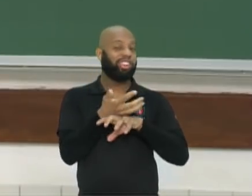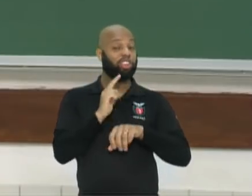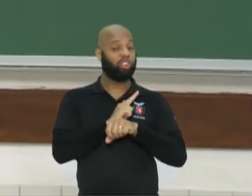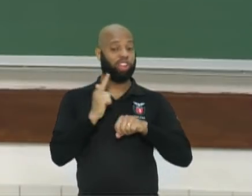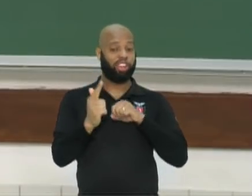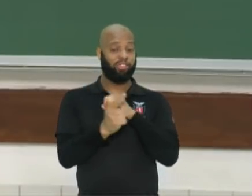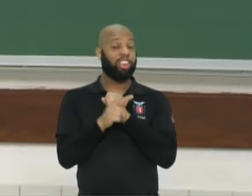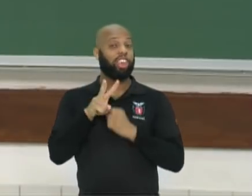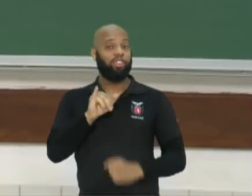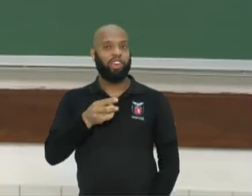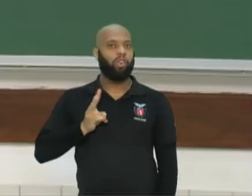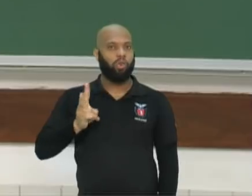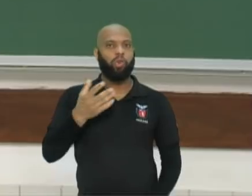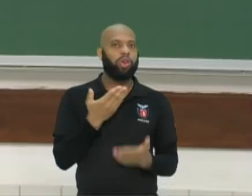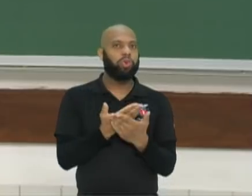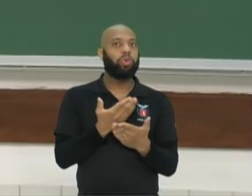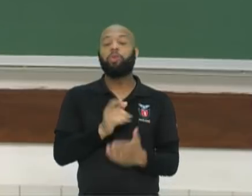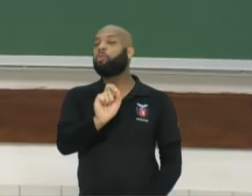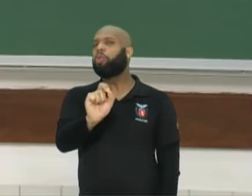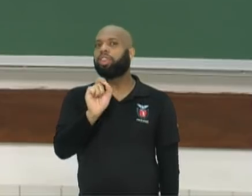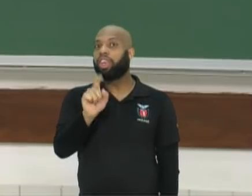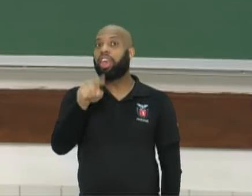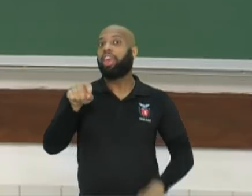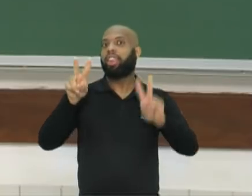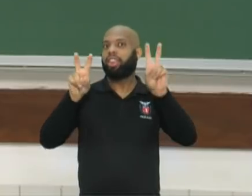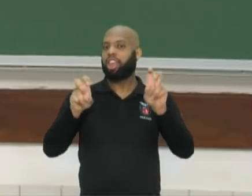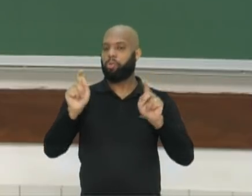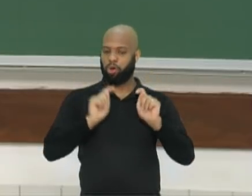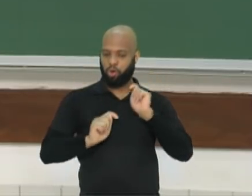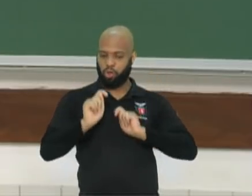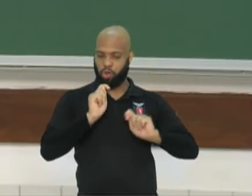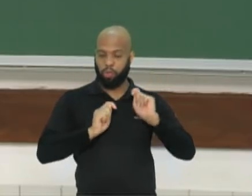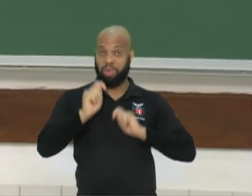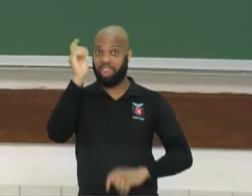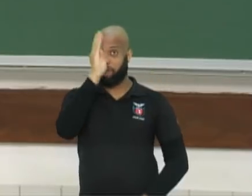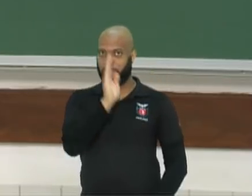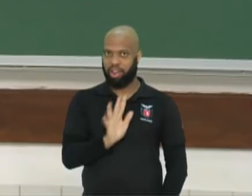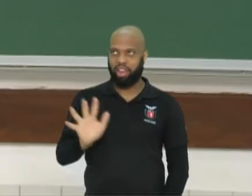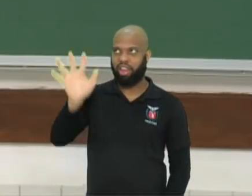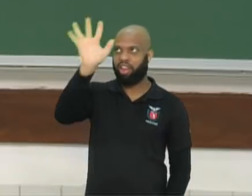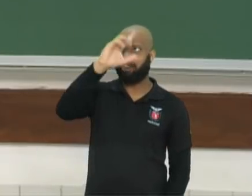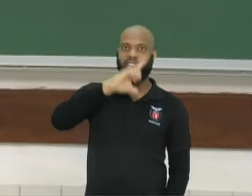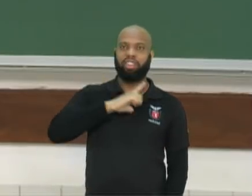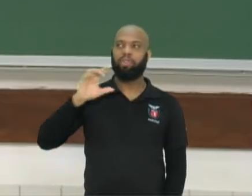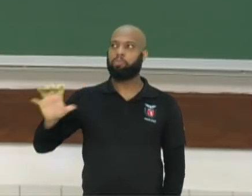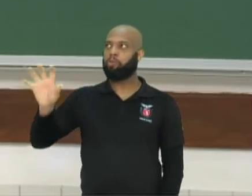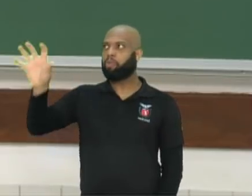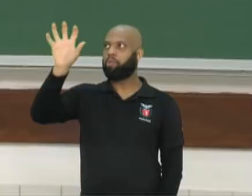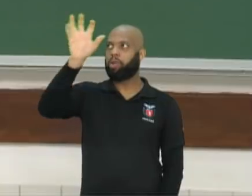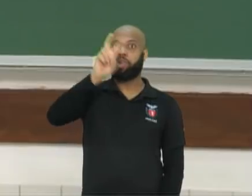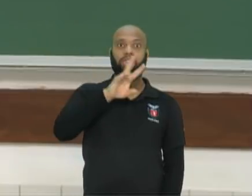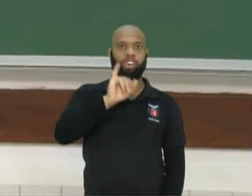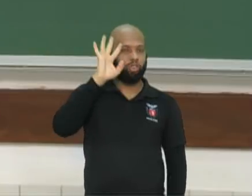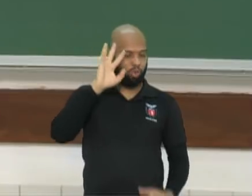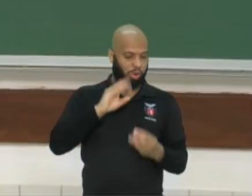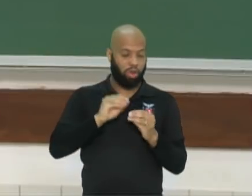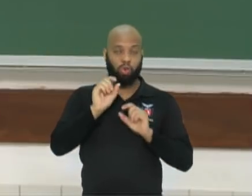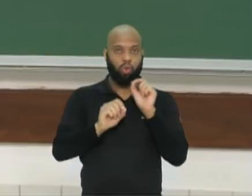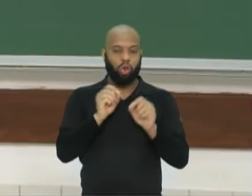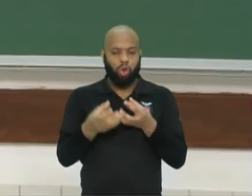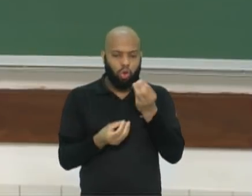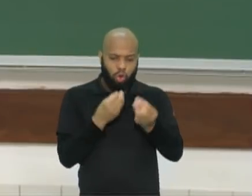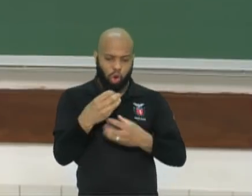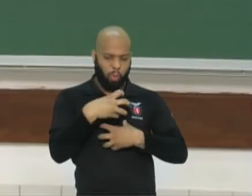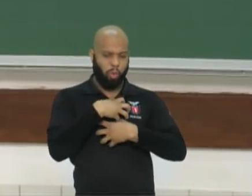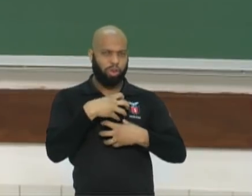Vamos continuar ali falando sobre atividades econômicas no Brasil, dividido por regiões, entendendo um pouquinho